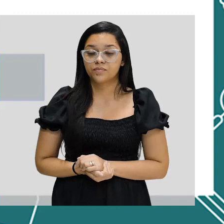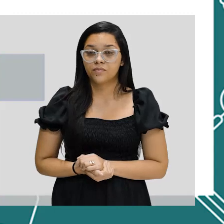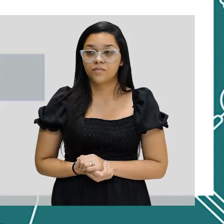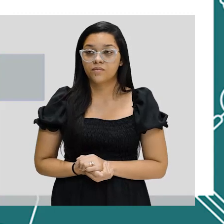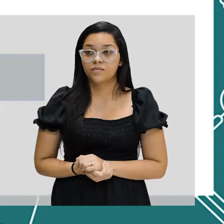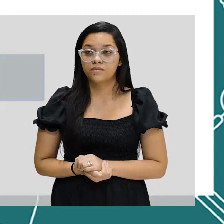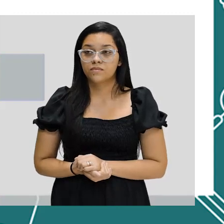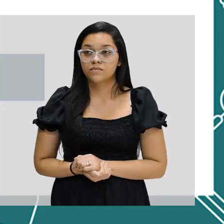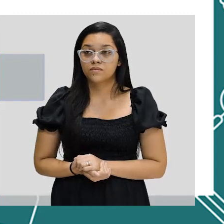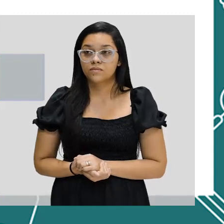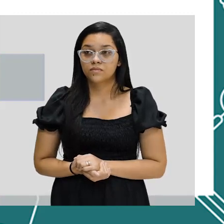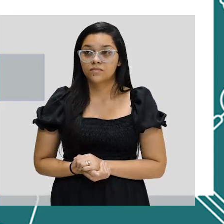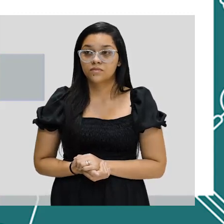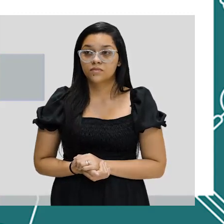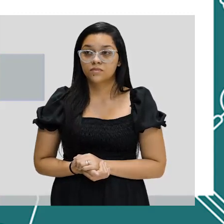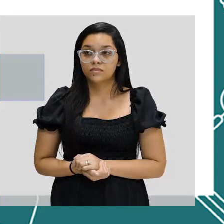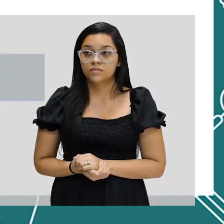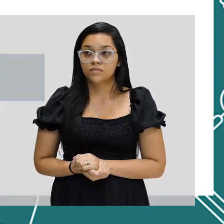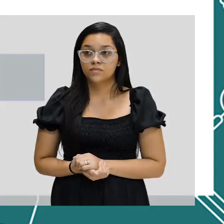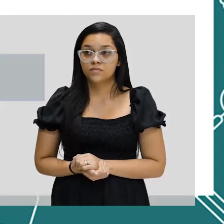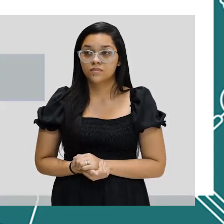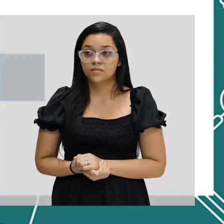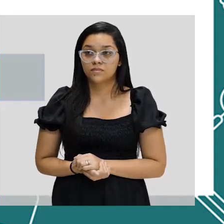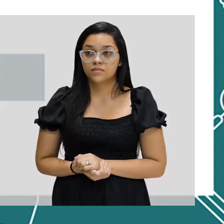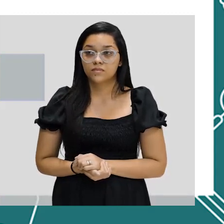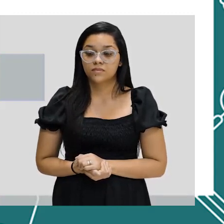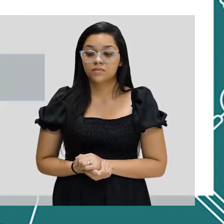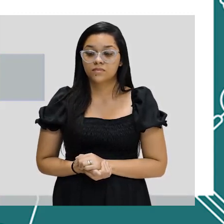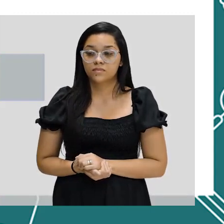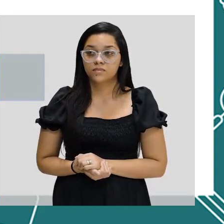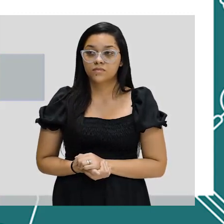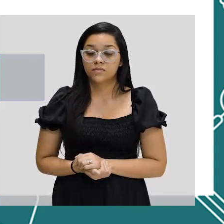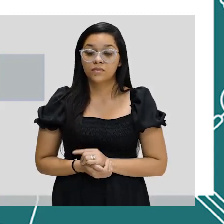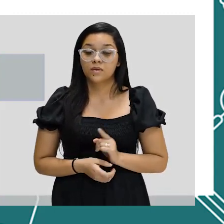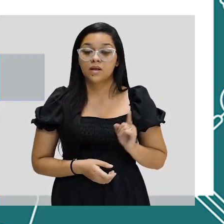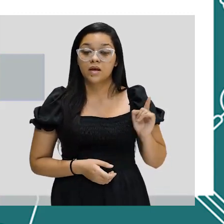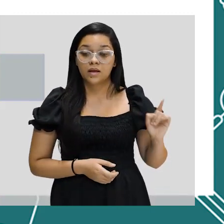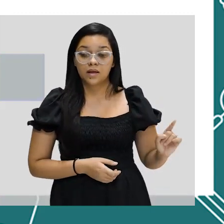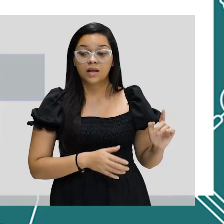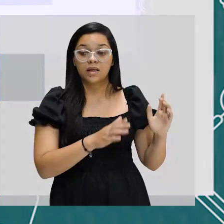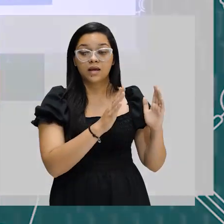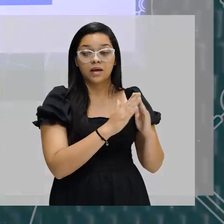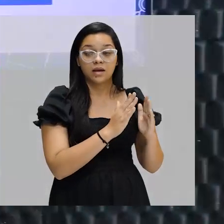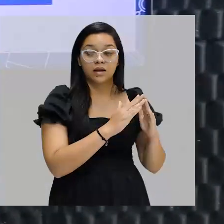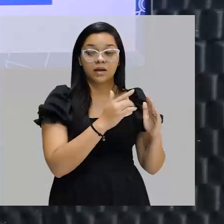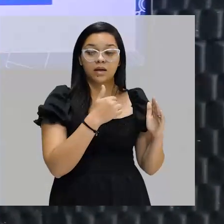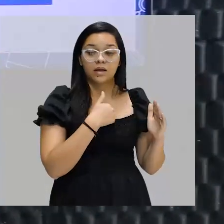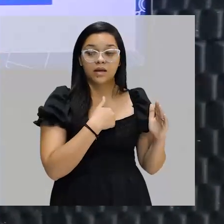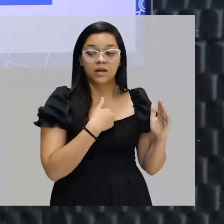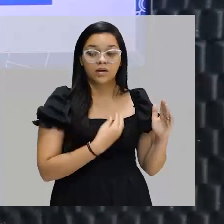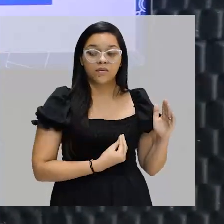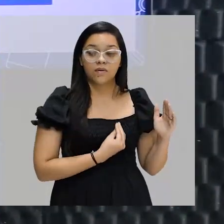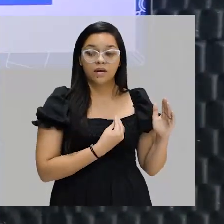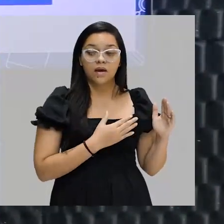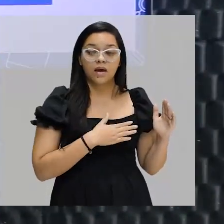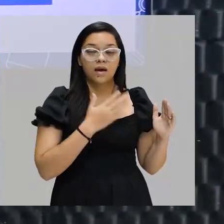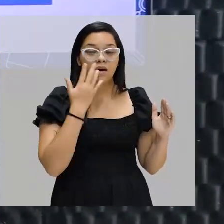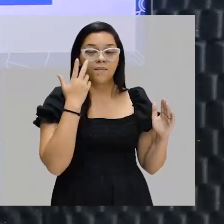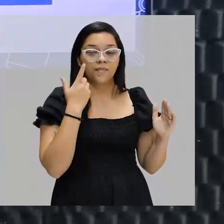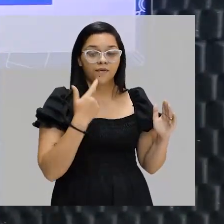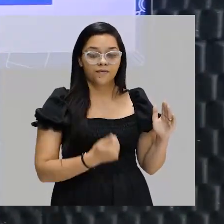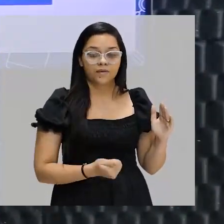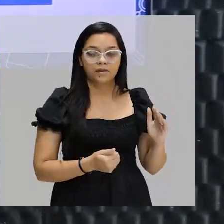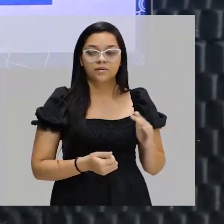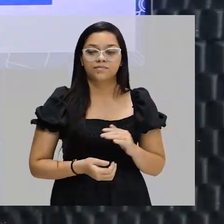the house where I live on my childhood. Aquela é a casa onde eu vivi